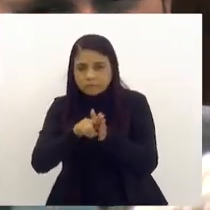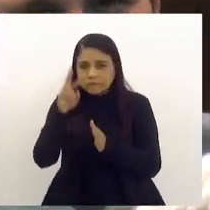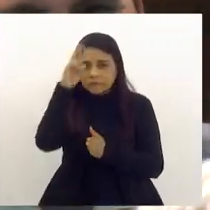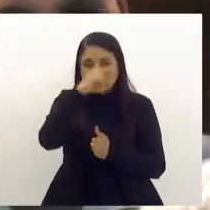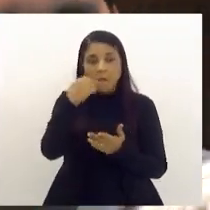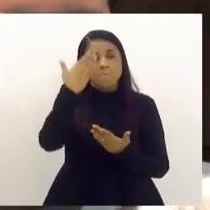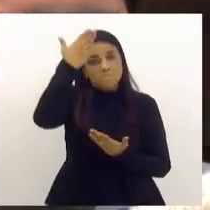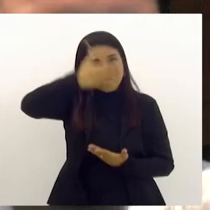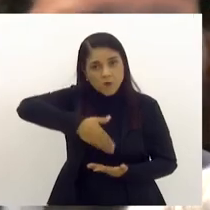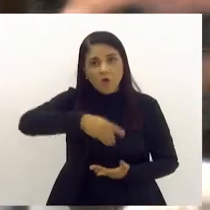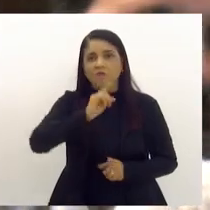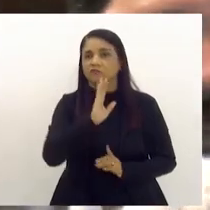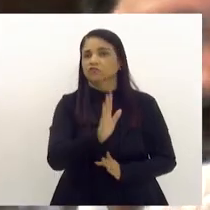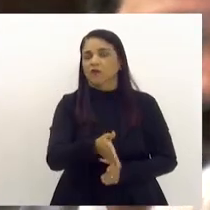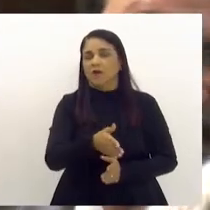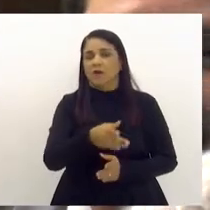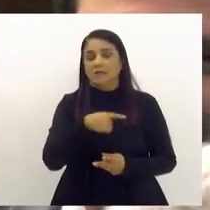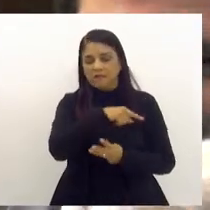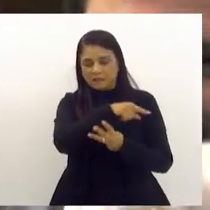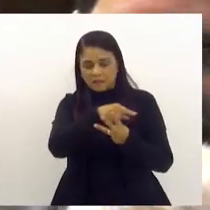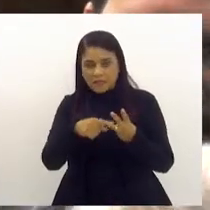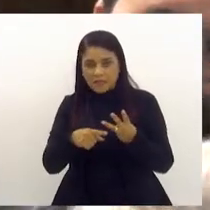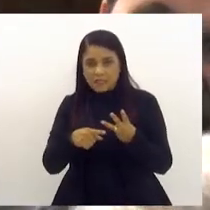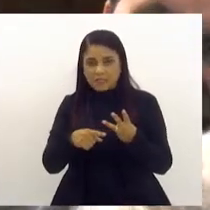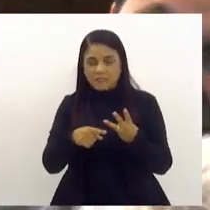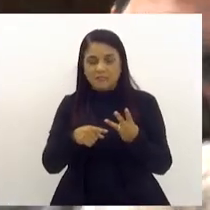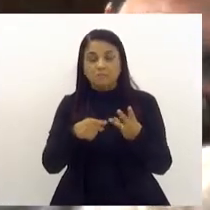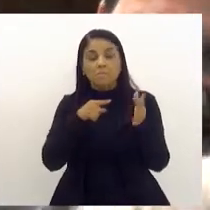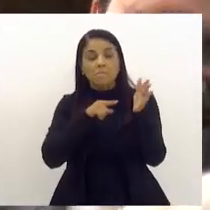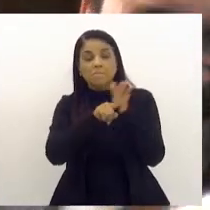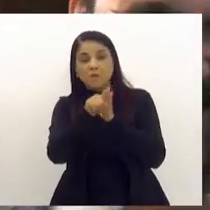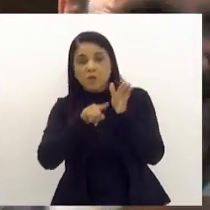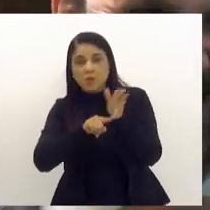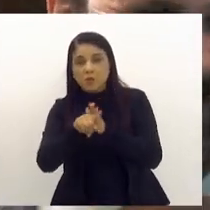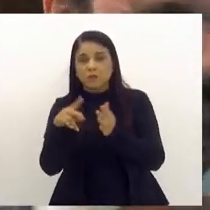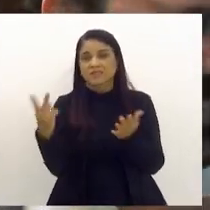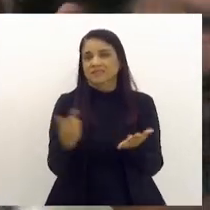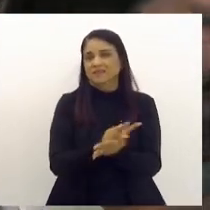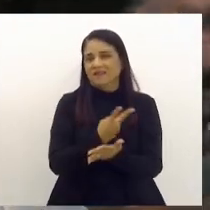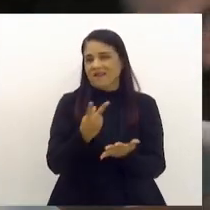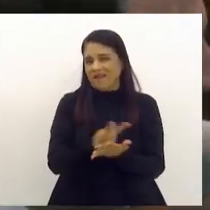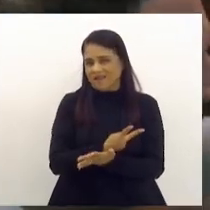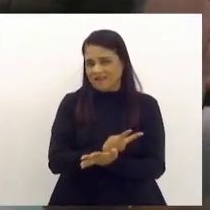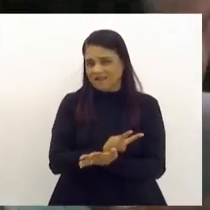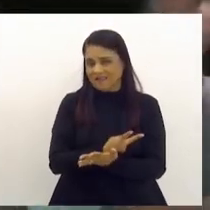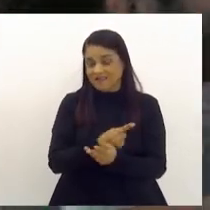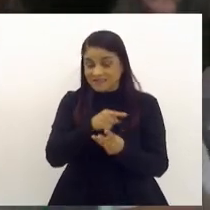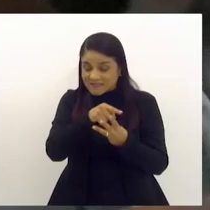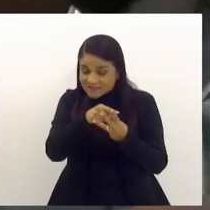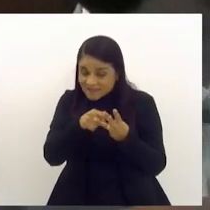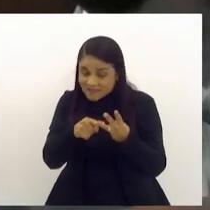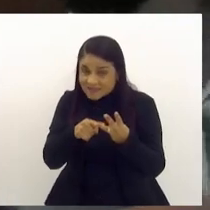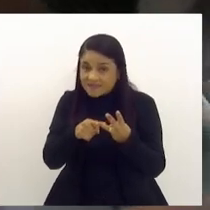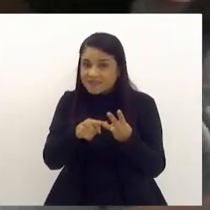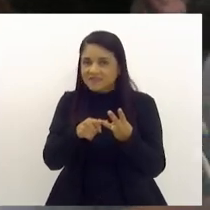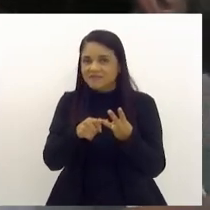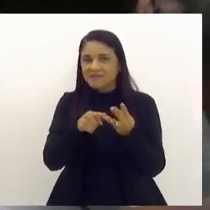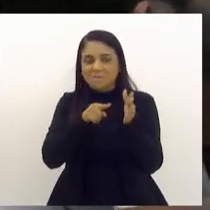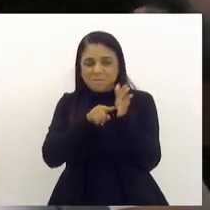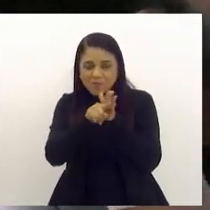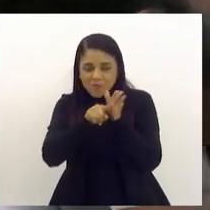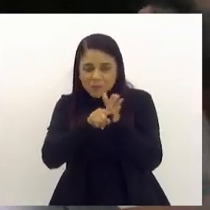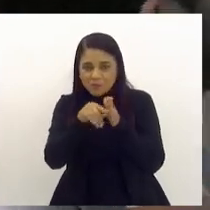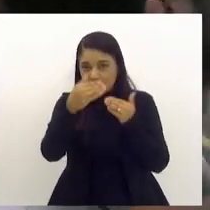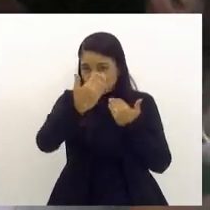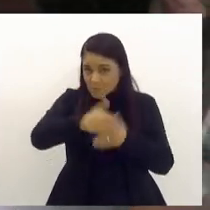que três questões estavam erradas. Três questões estavam erradas e necessitavam